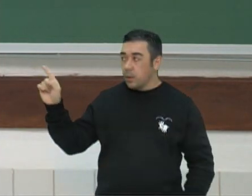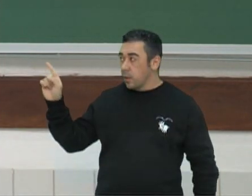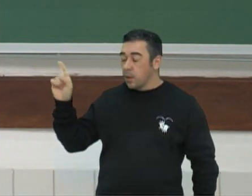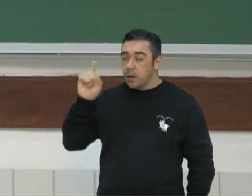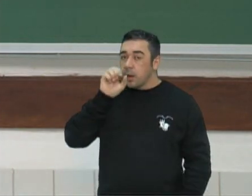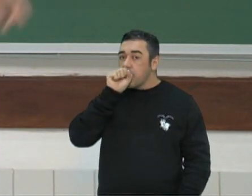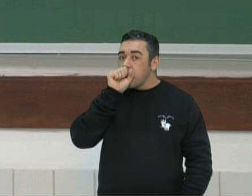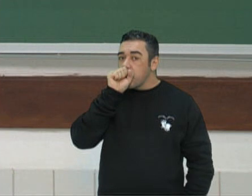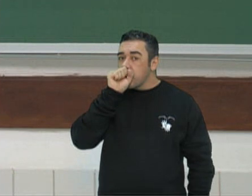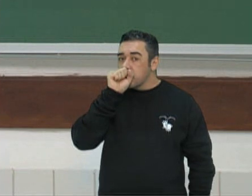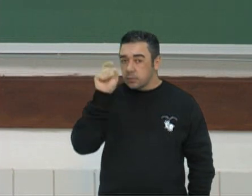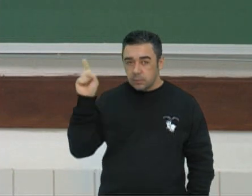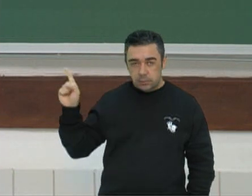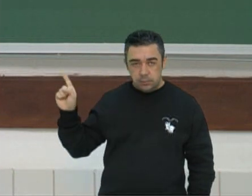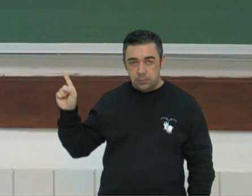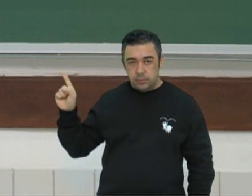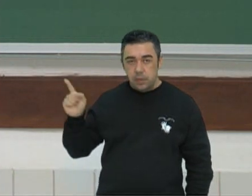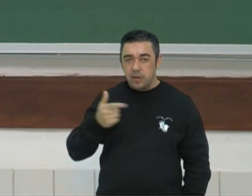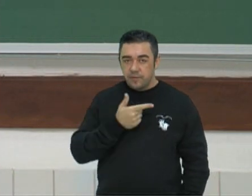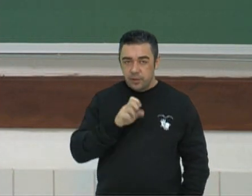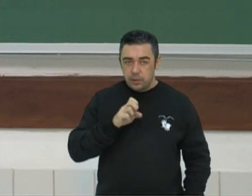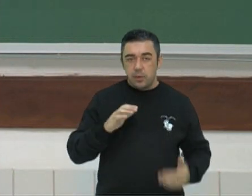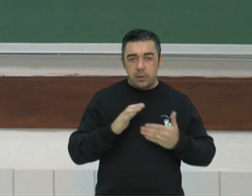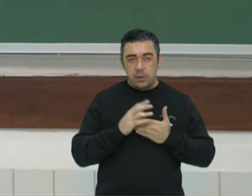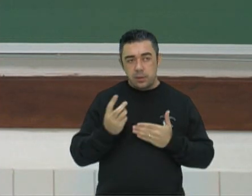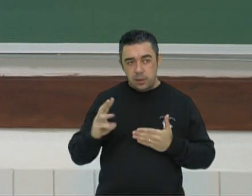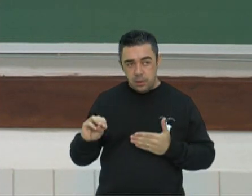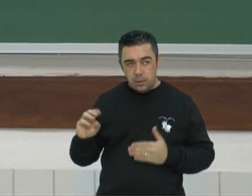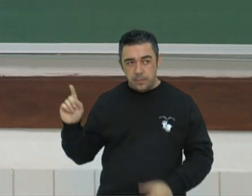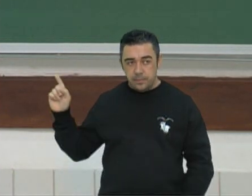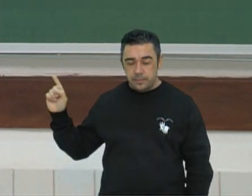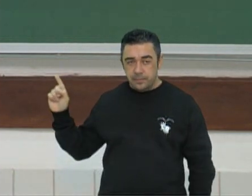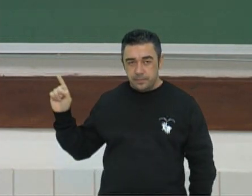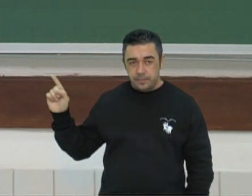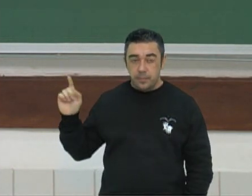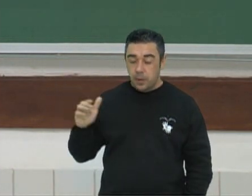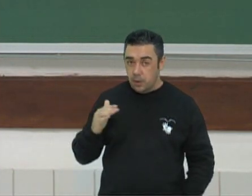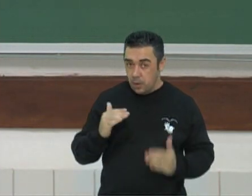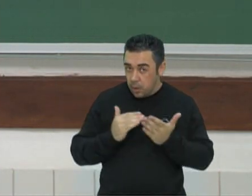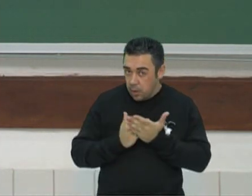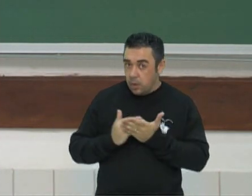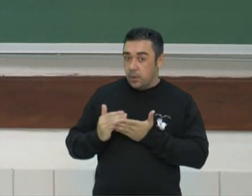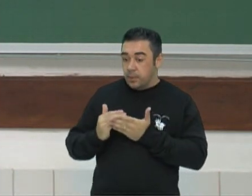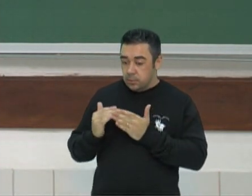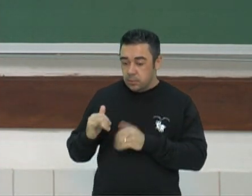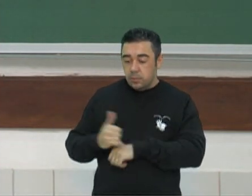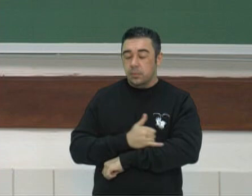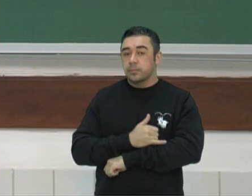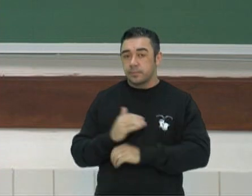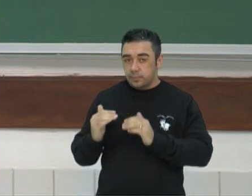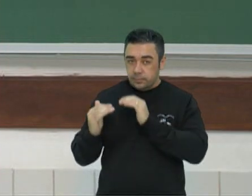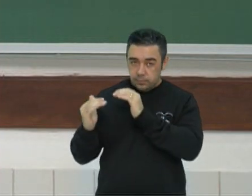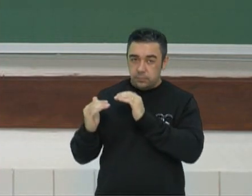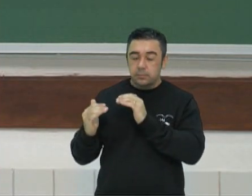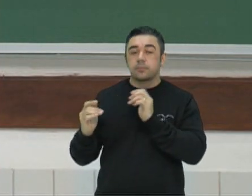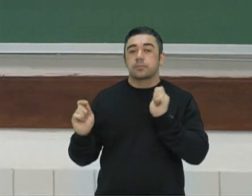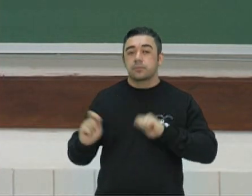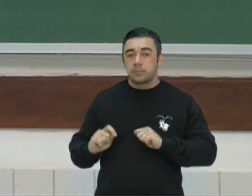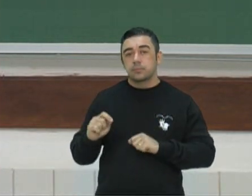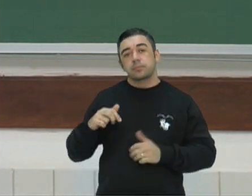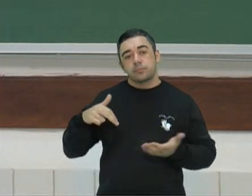ali, acima do peso, tá? Que era de 25 a 30. Então, esse rapaz já está ali acima do peso, então